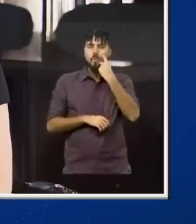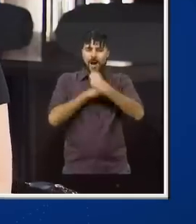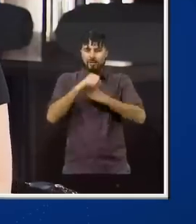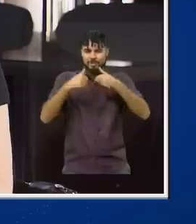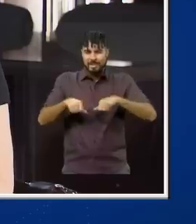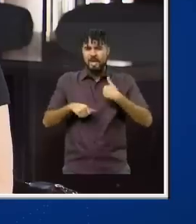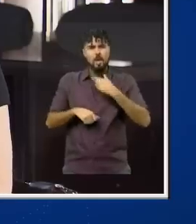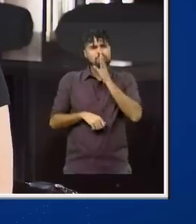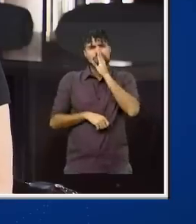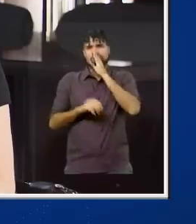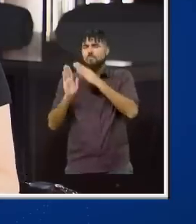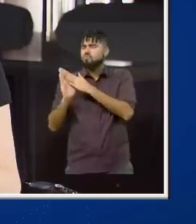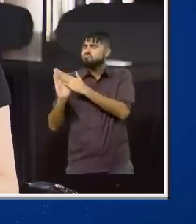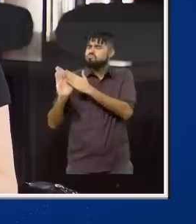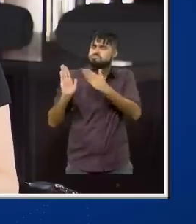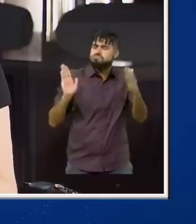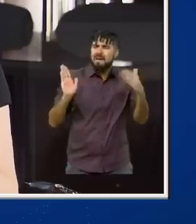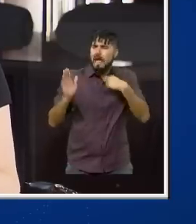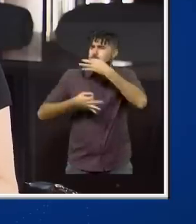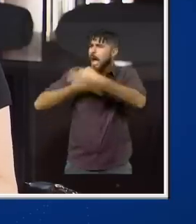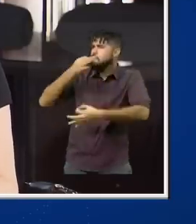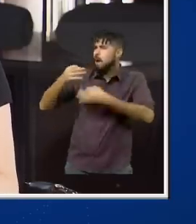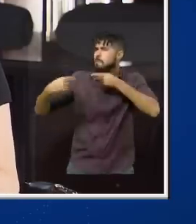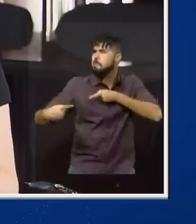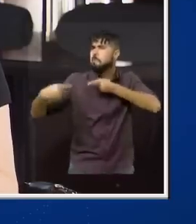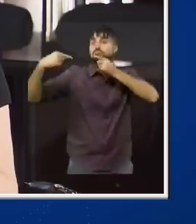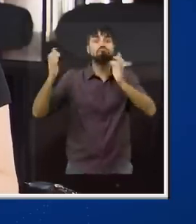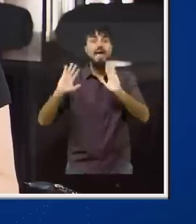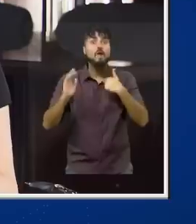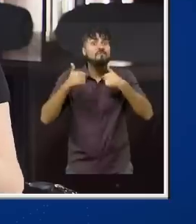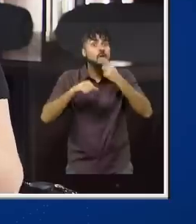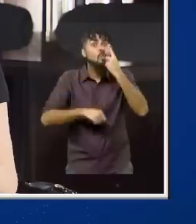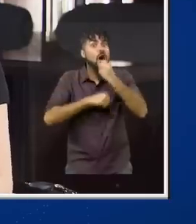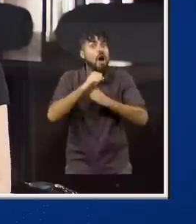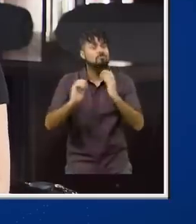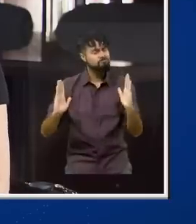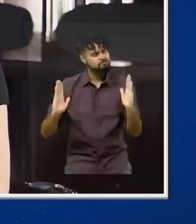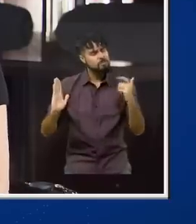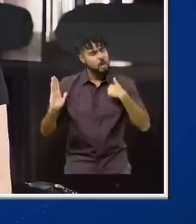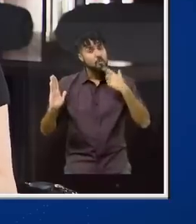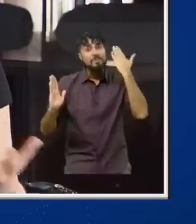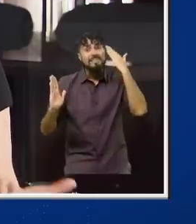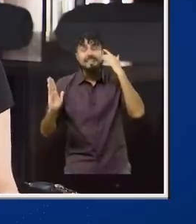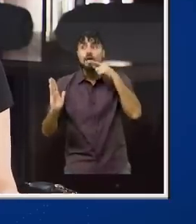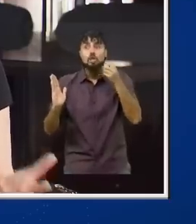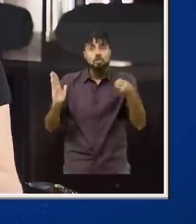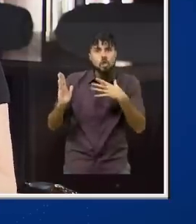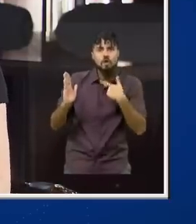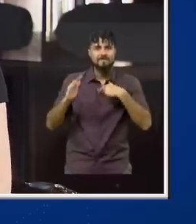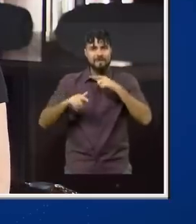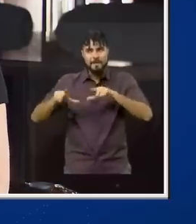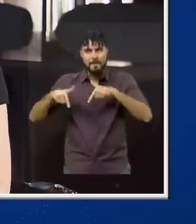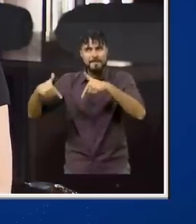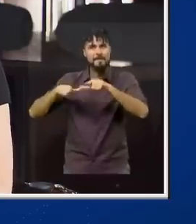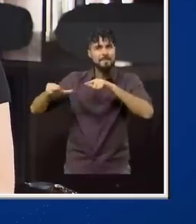Simone não conseguiu a preferência e nem é diferente de outros candidatos por isso que ela está ali eu